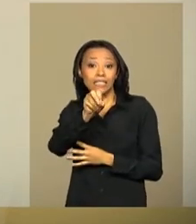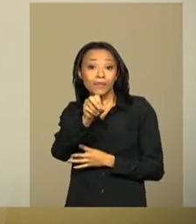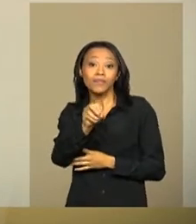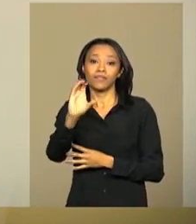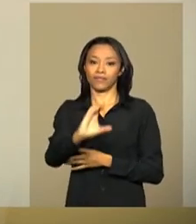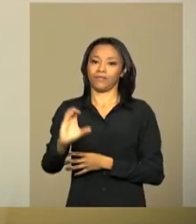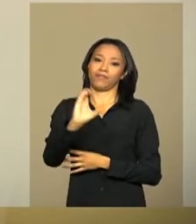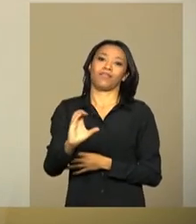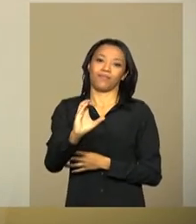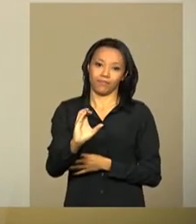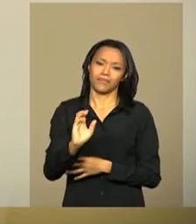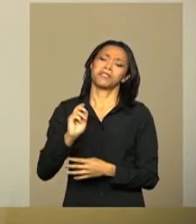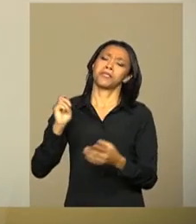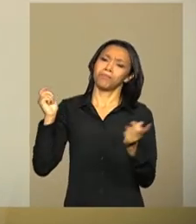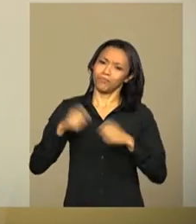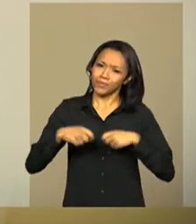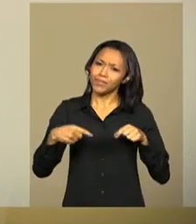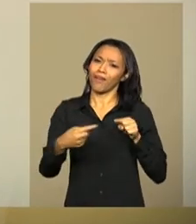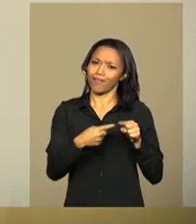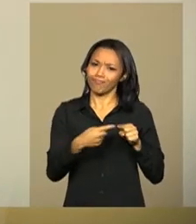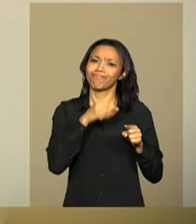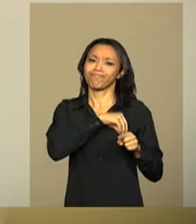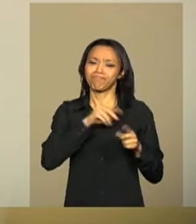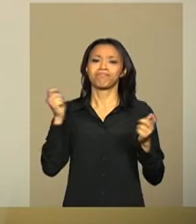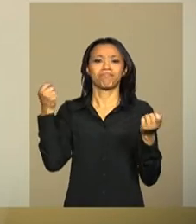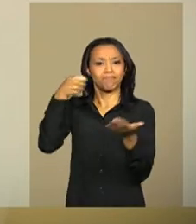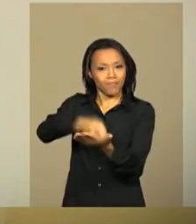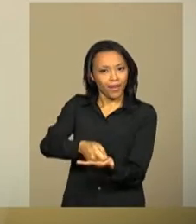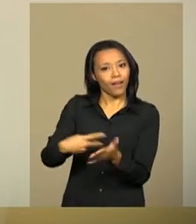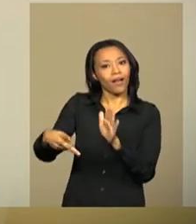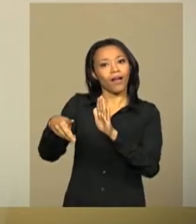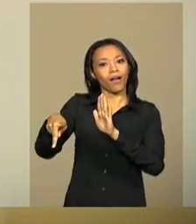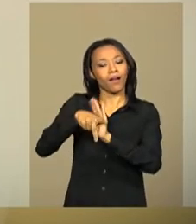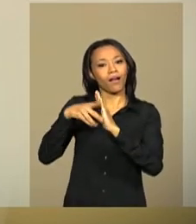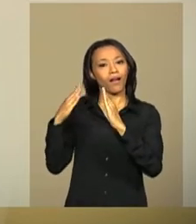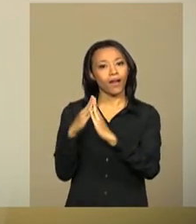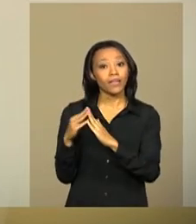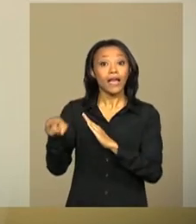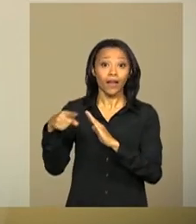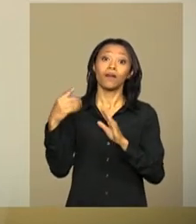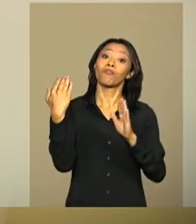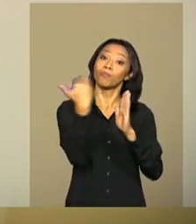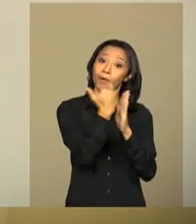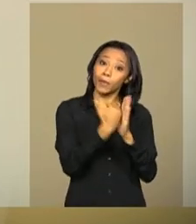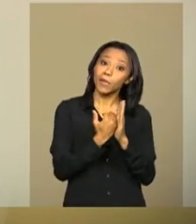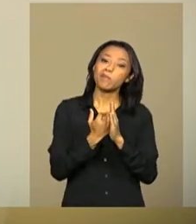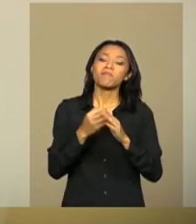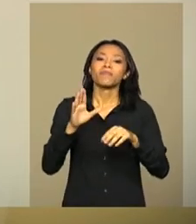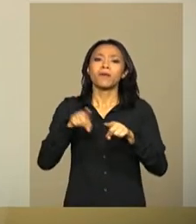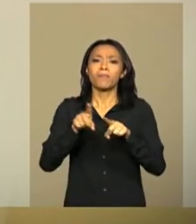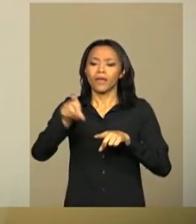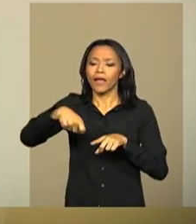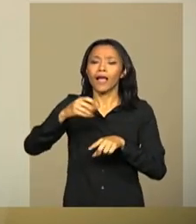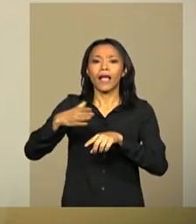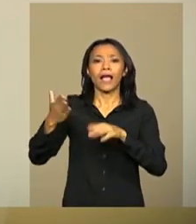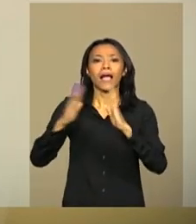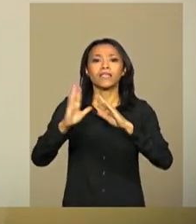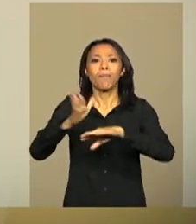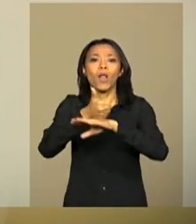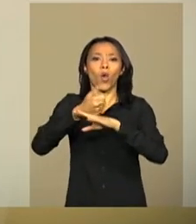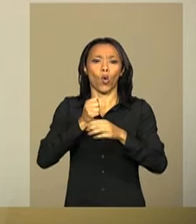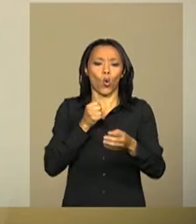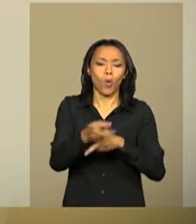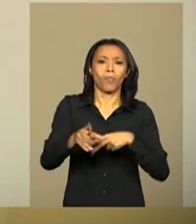50 centavos que cabe no seu bolso pela sua casa própria comprou pelo Minha casa melhor mesa com 4